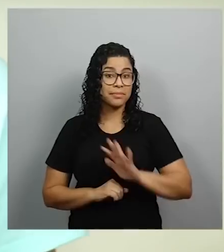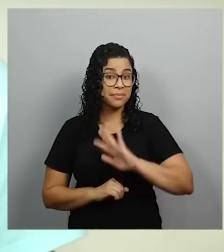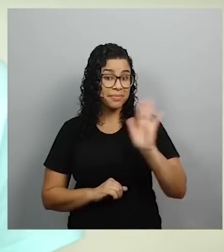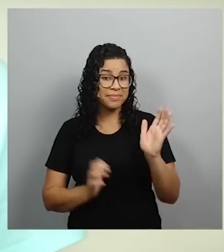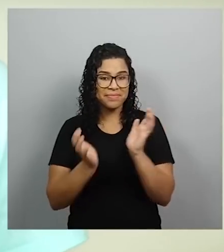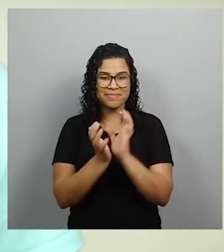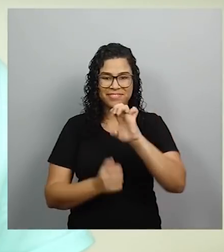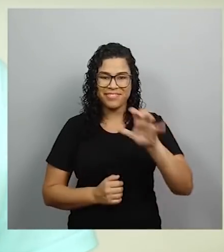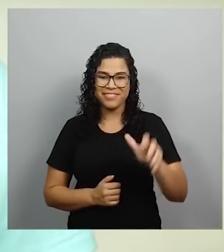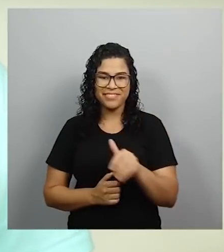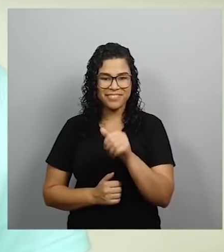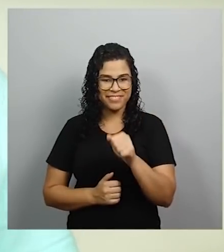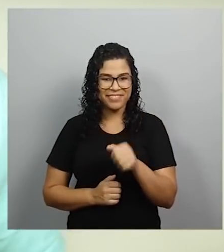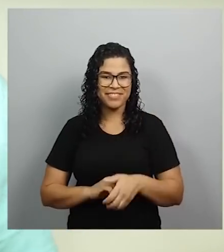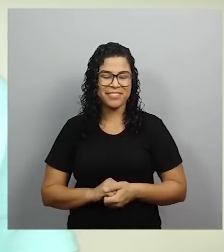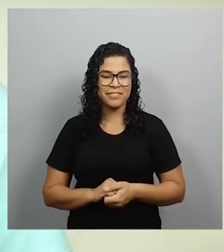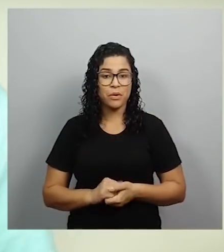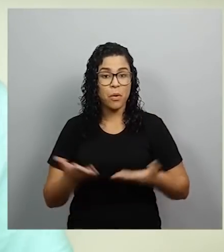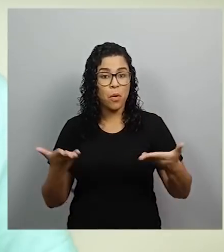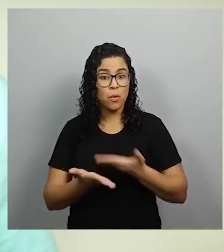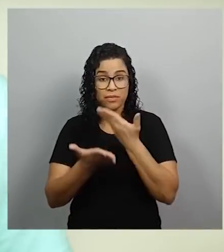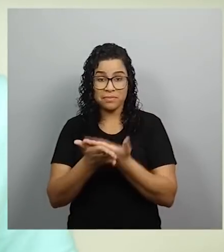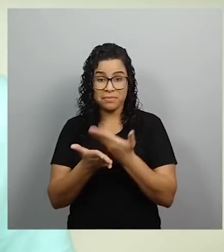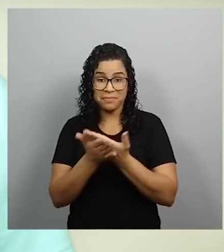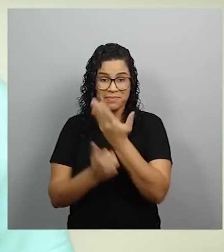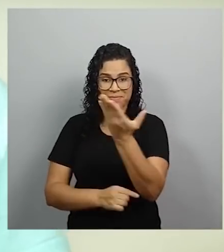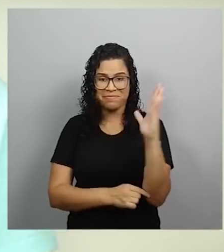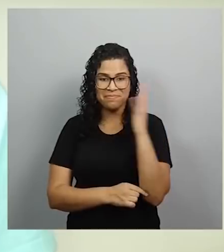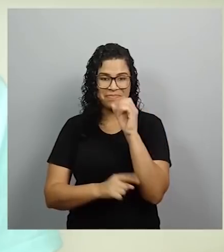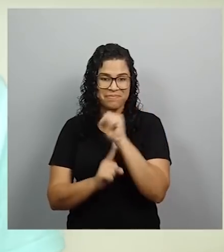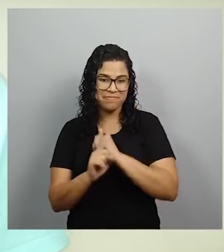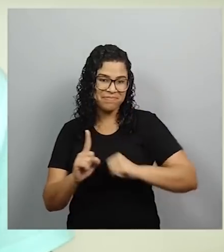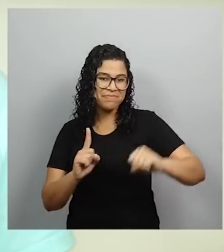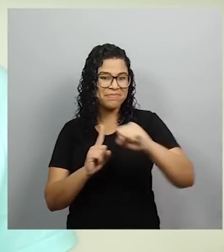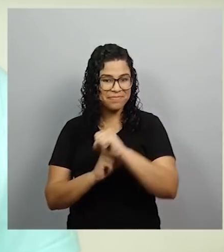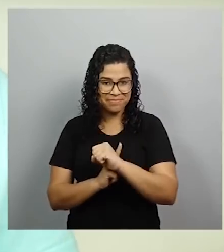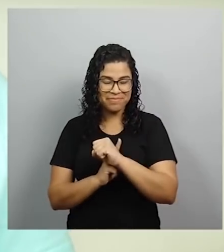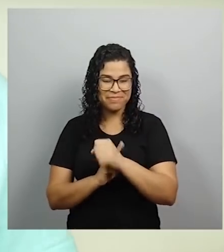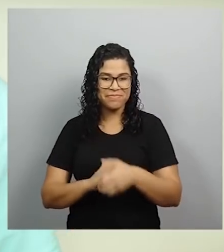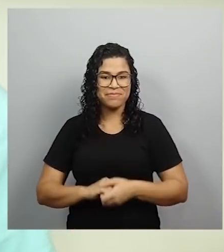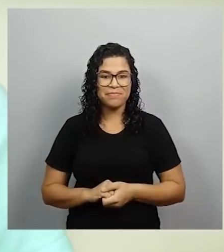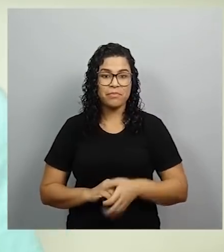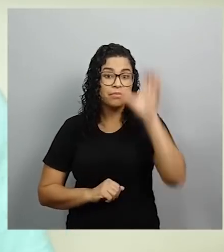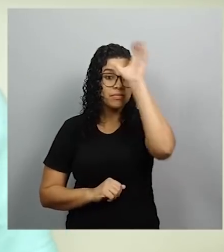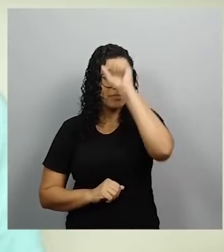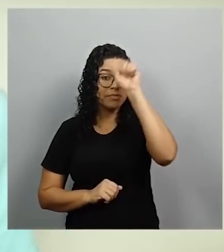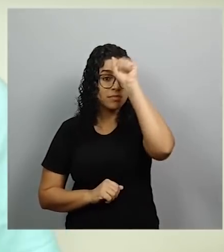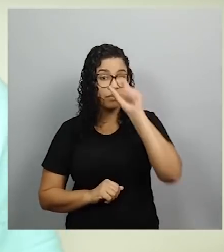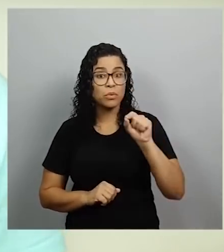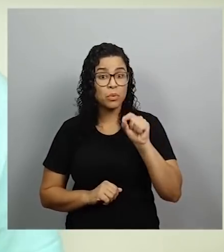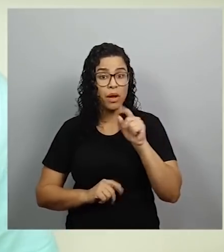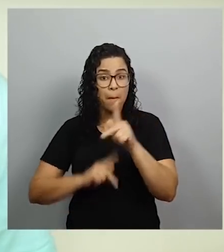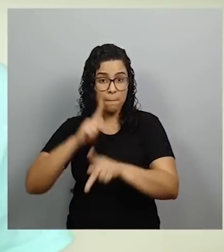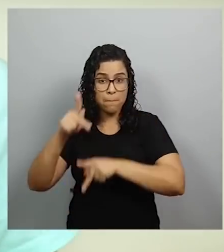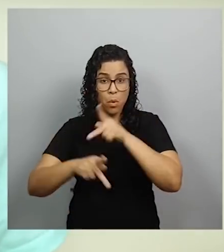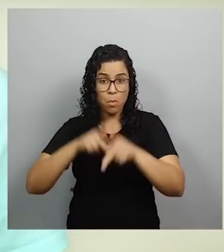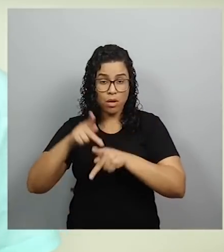E aí, galera da EJA! Na nossa aula de Natureza e Sociedade de hoje, aprenderemos o tamanho